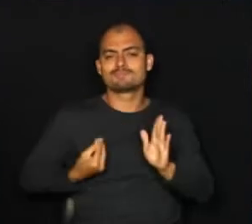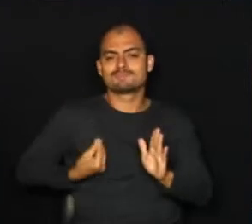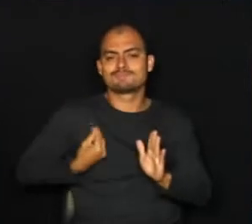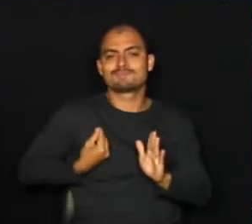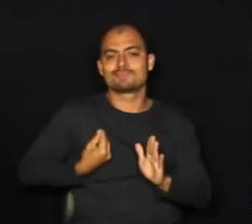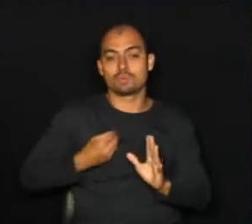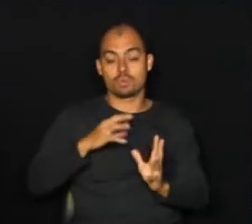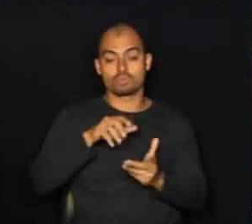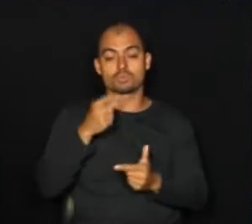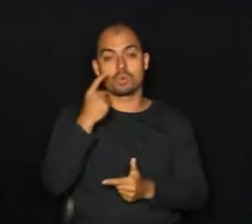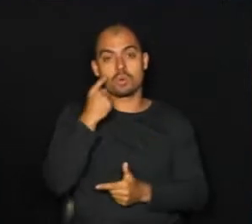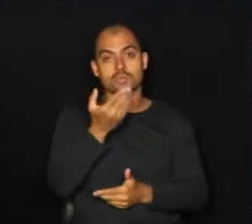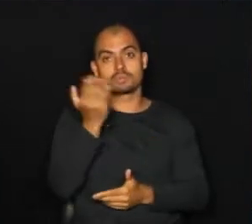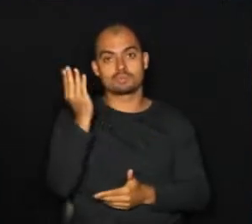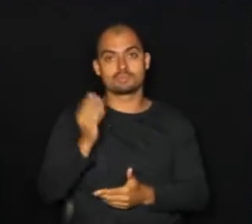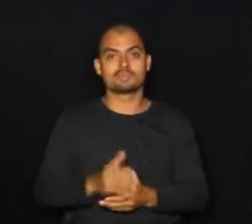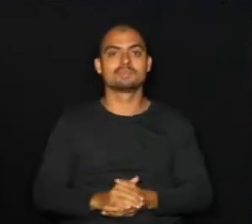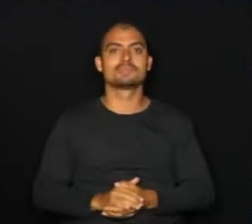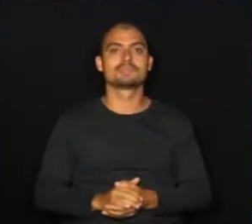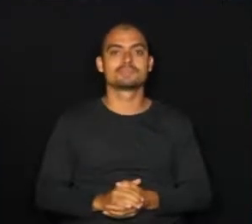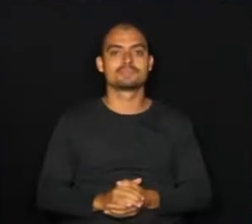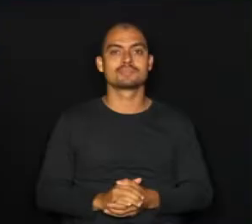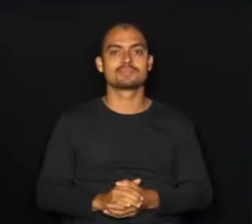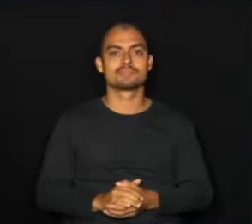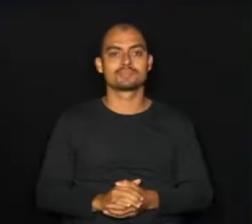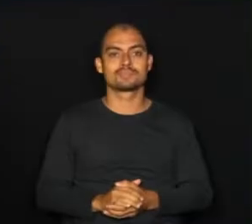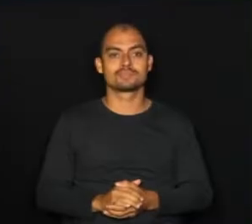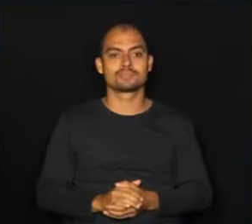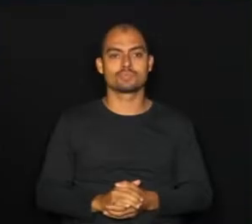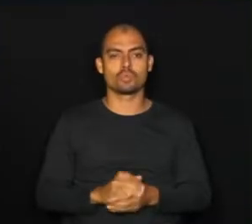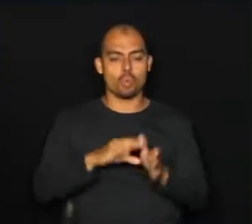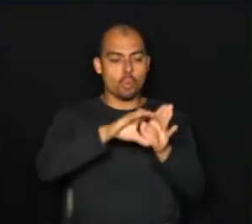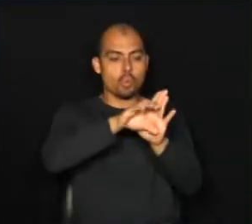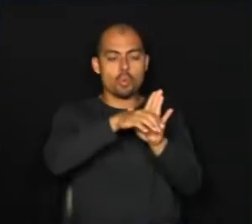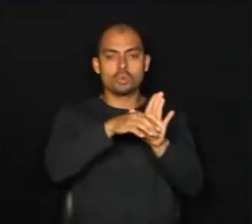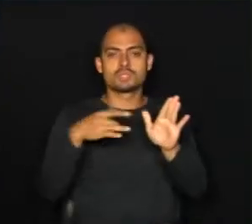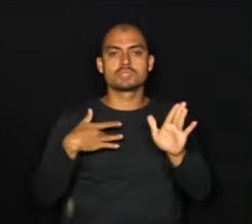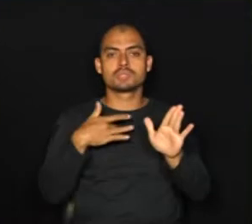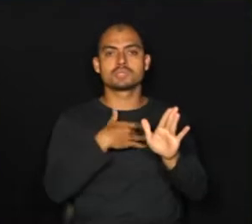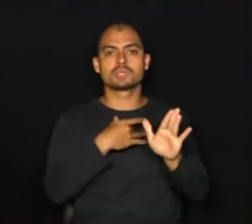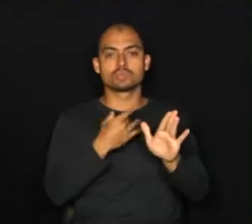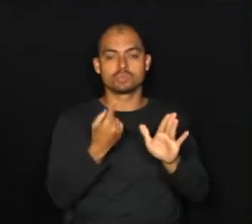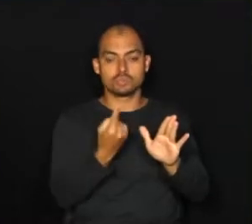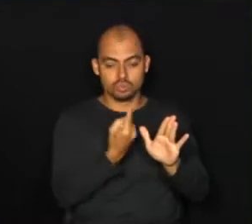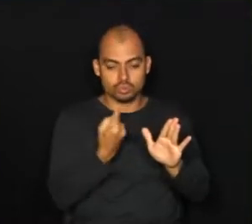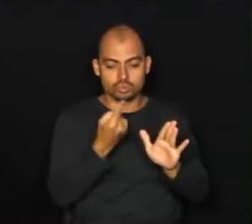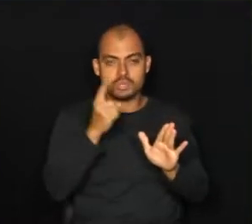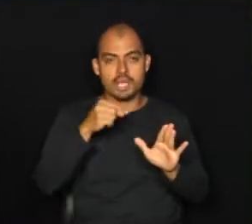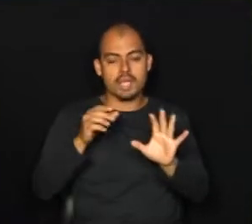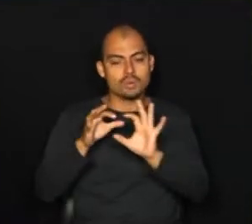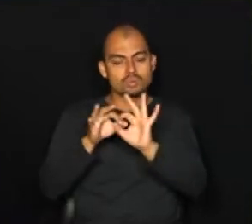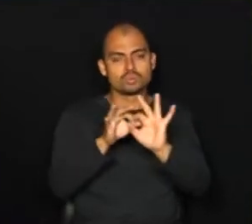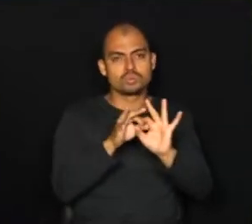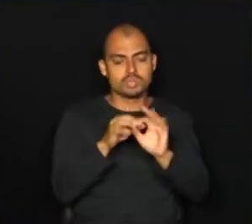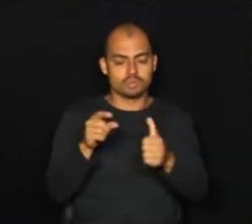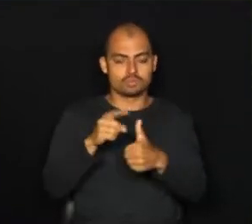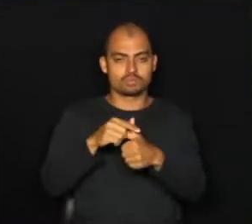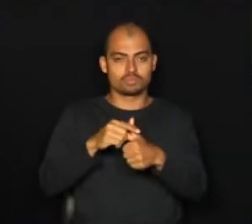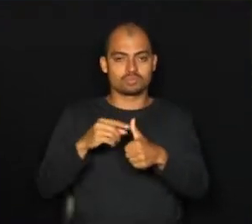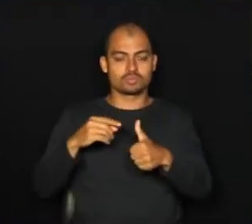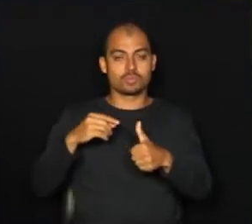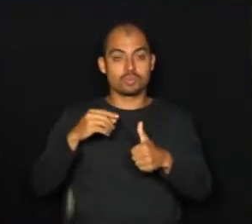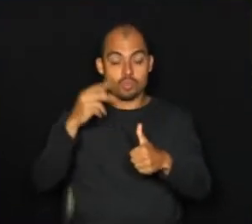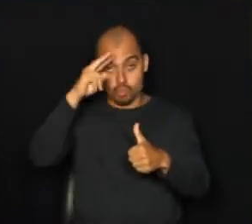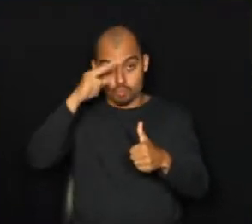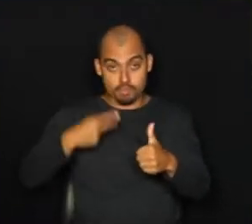o mundo. Olha só. O conceito de saúde única traduz a união indissociável entre a saúde humana, a saúde animal